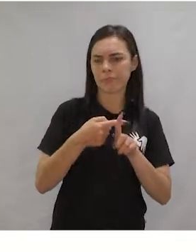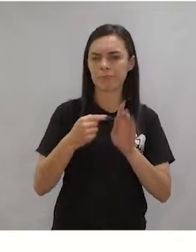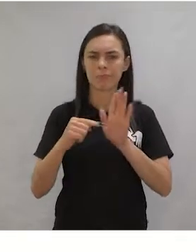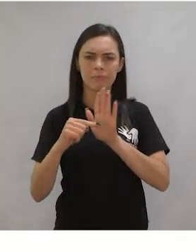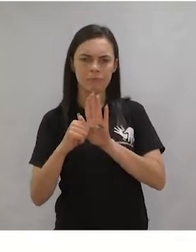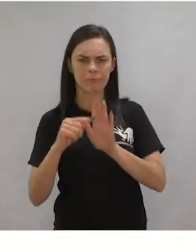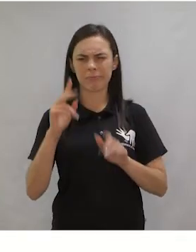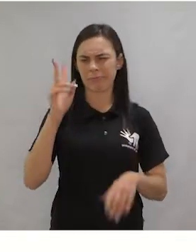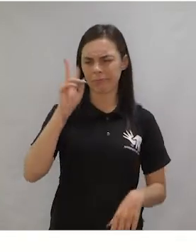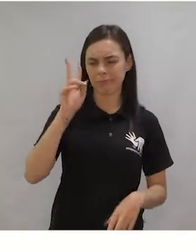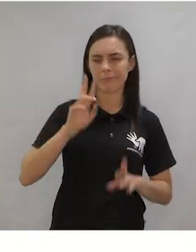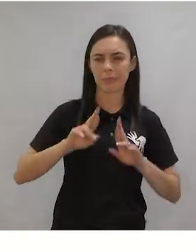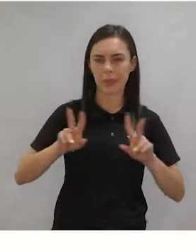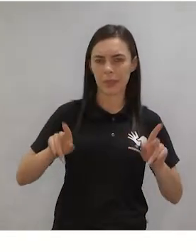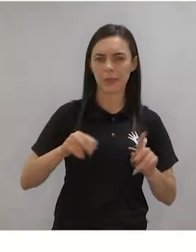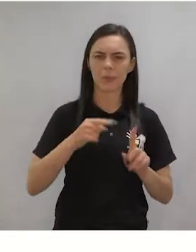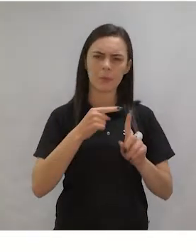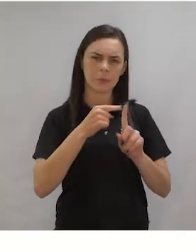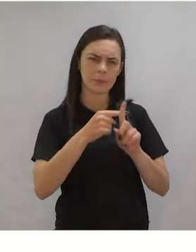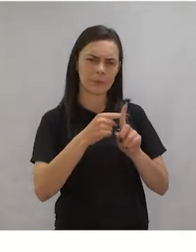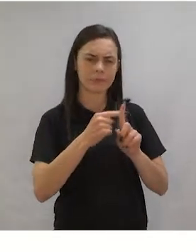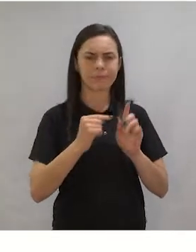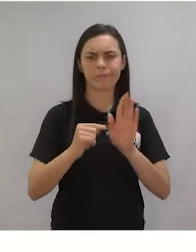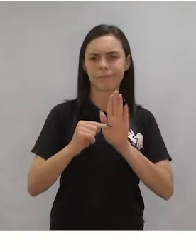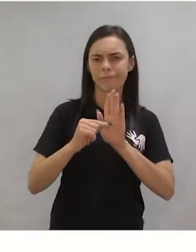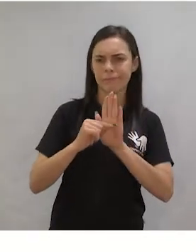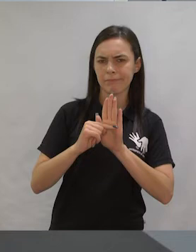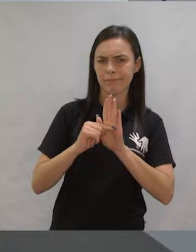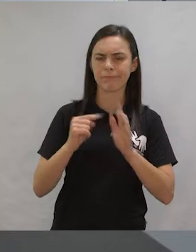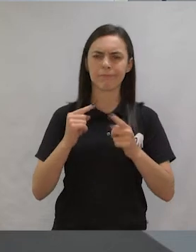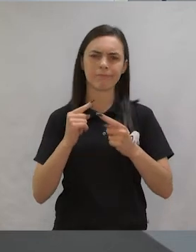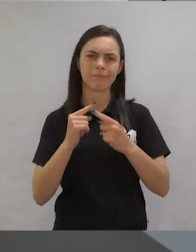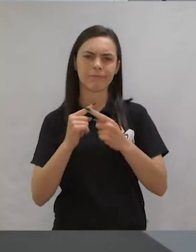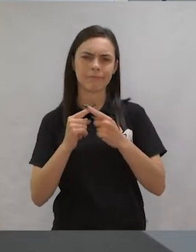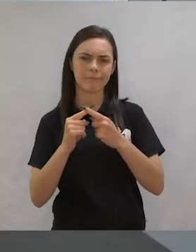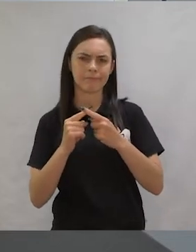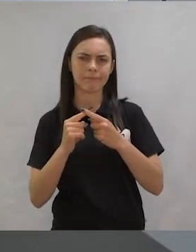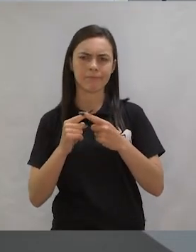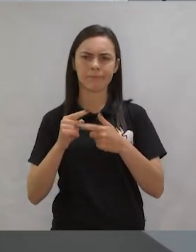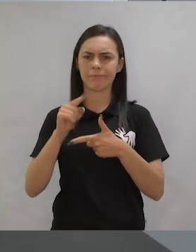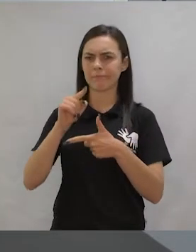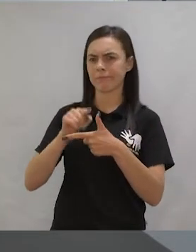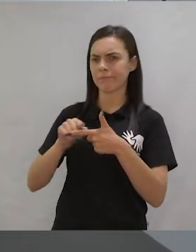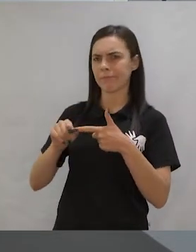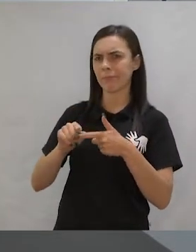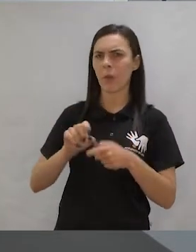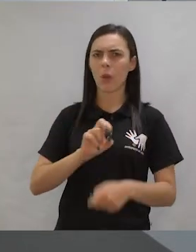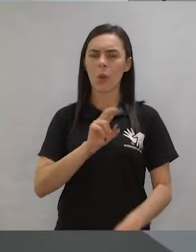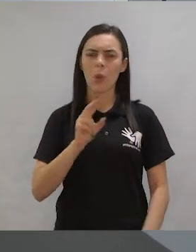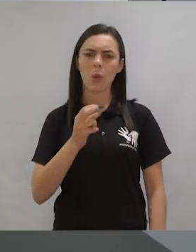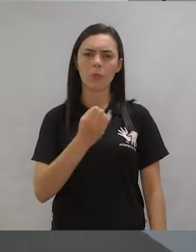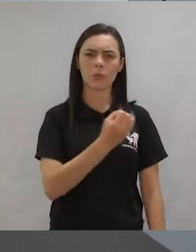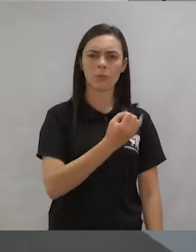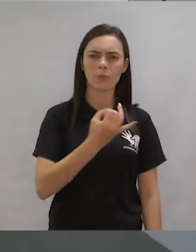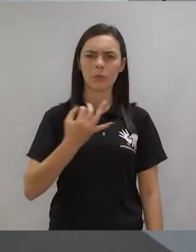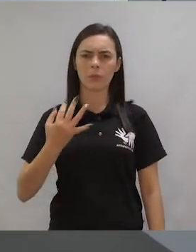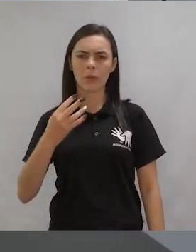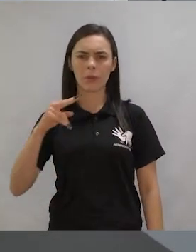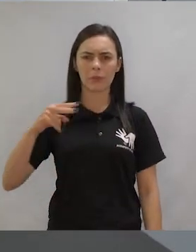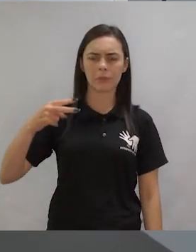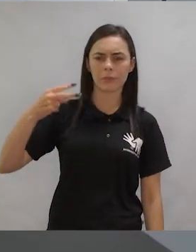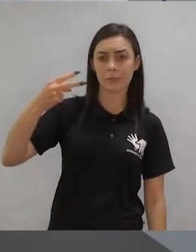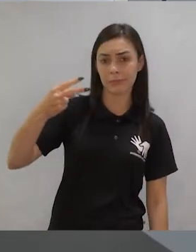operações. Lembram das operações de adição, subtração? Ela pode também ter uma